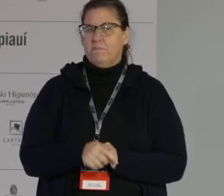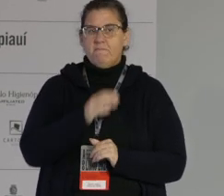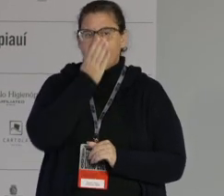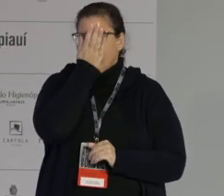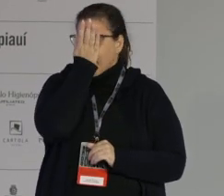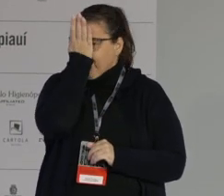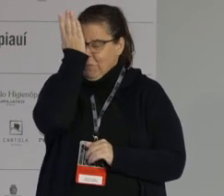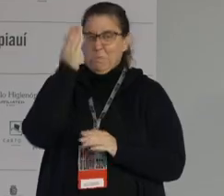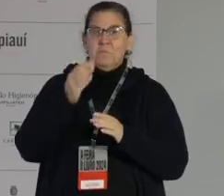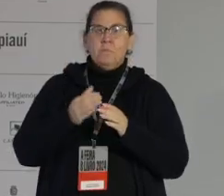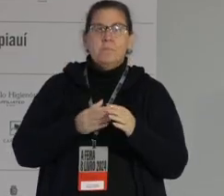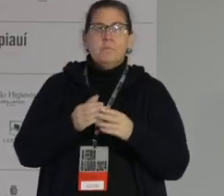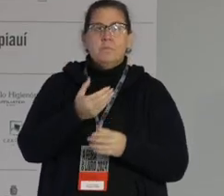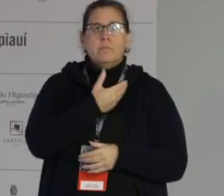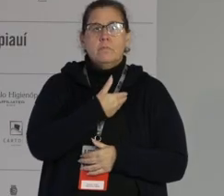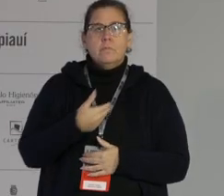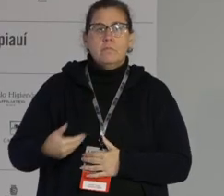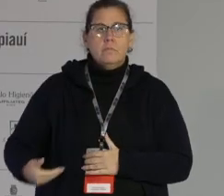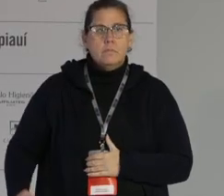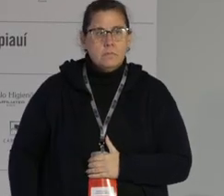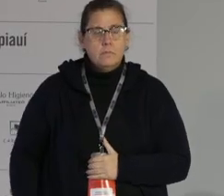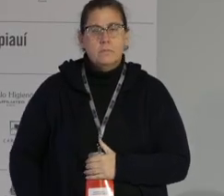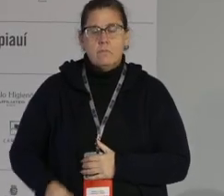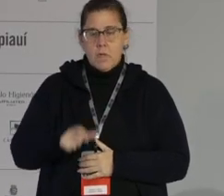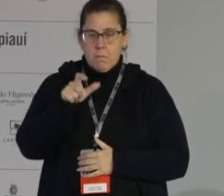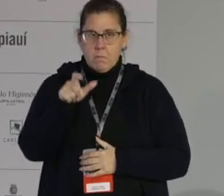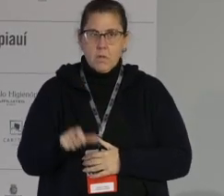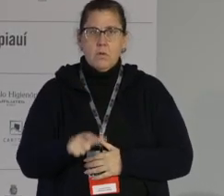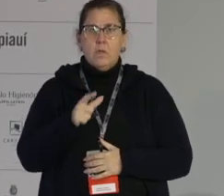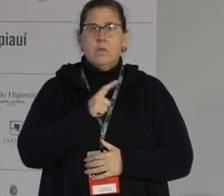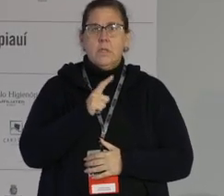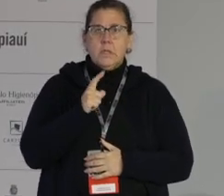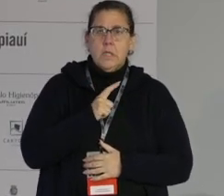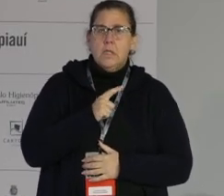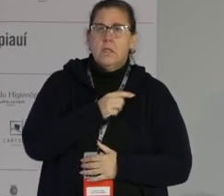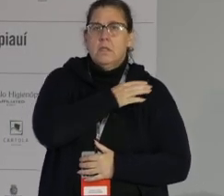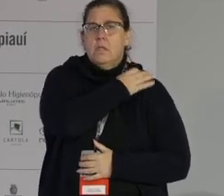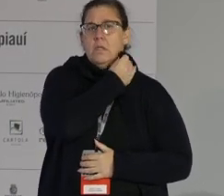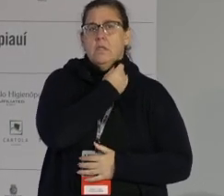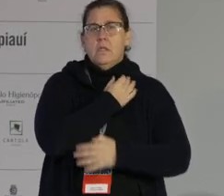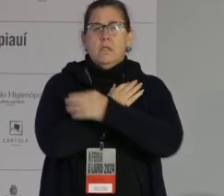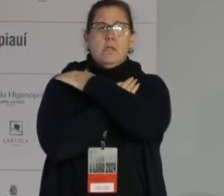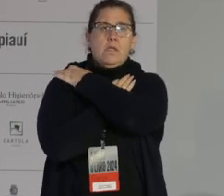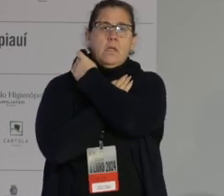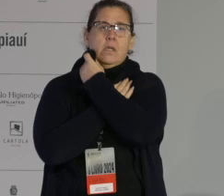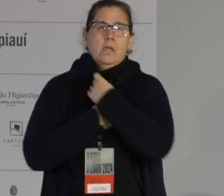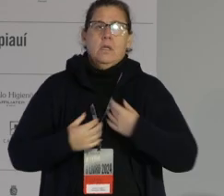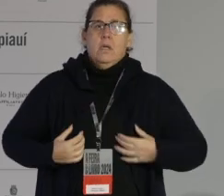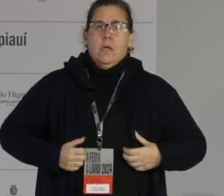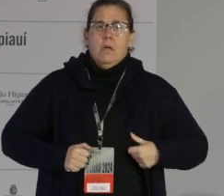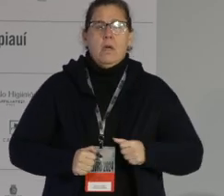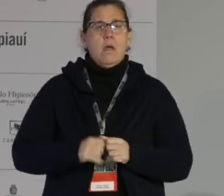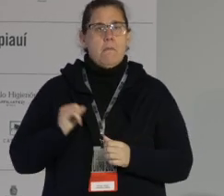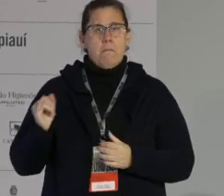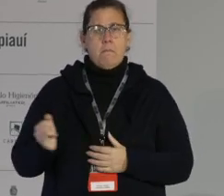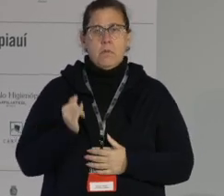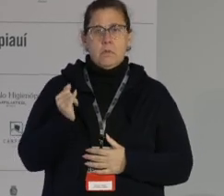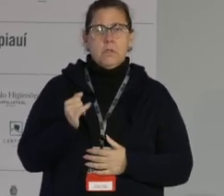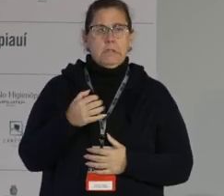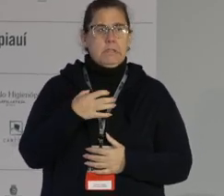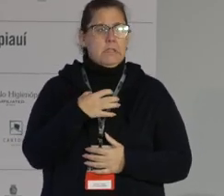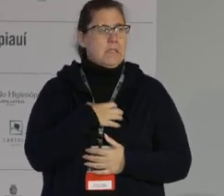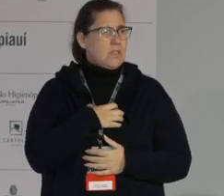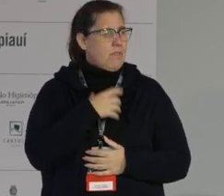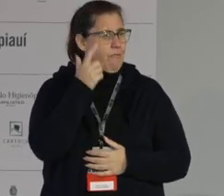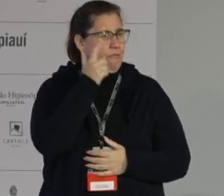sobre o concurso público, é um concurseiro, mas que tem essa questão assim, essencial, que ele se acha feio